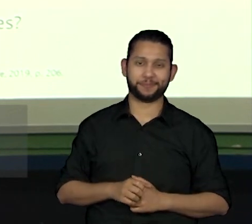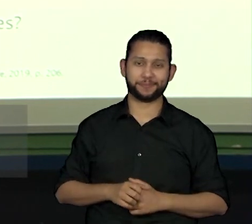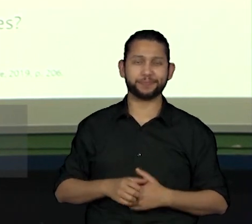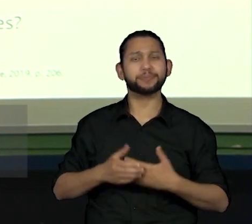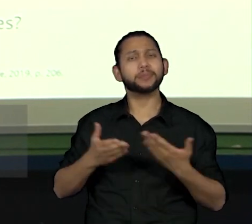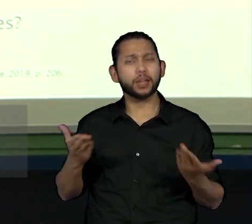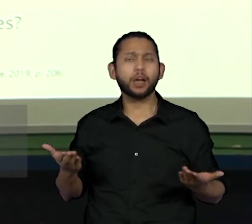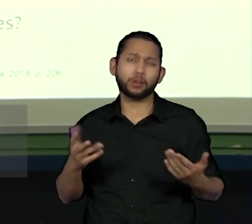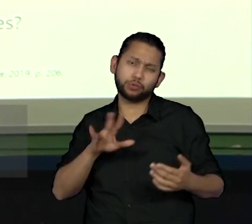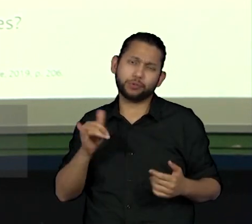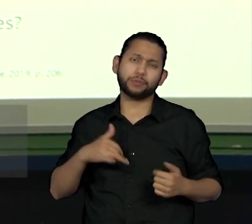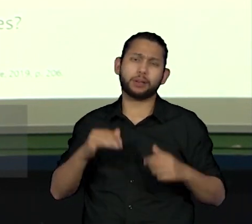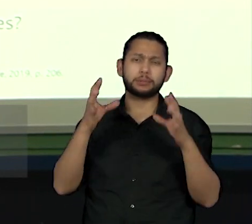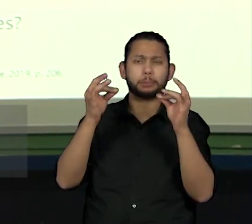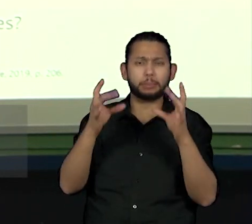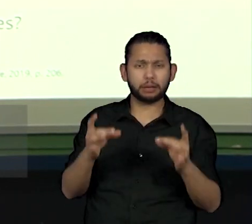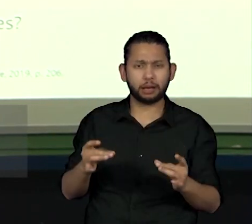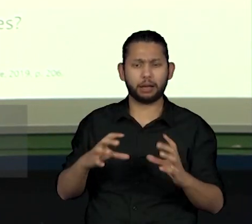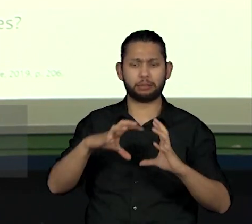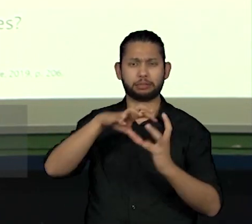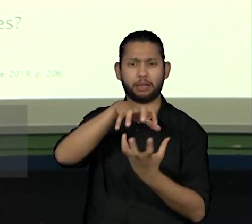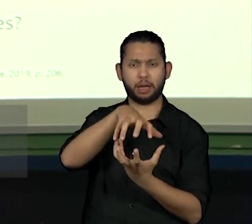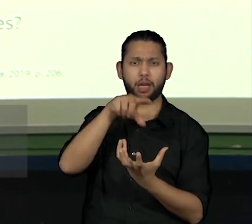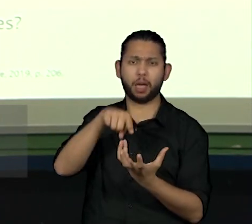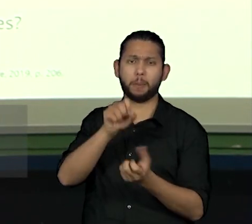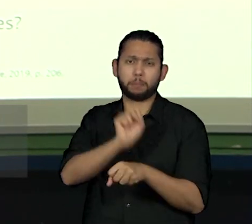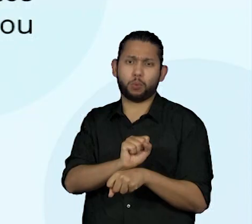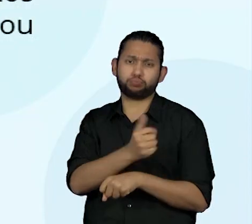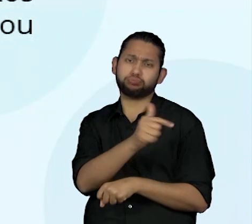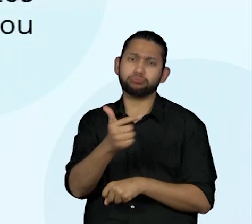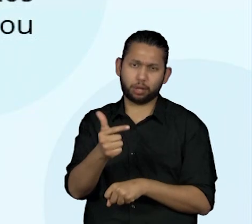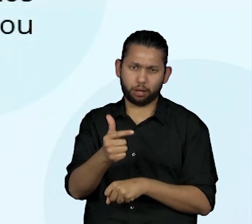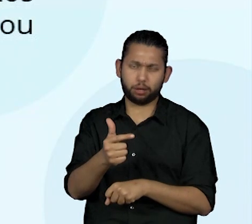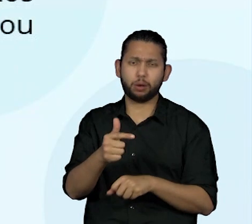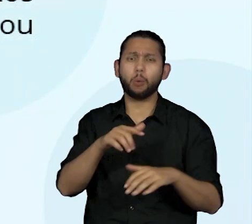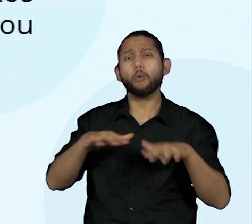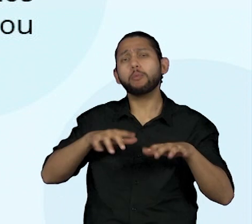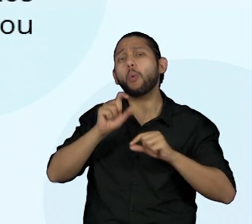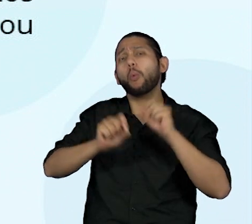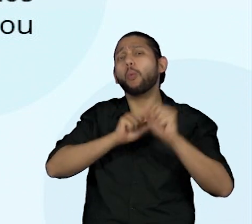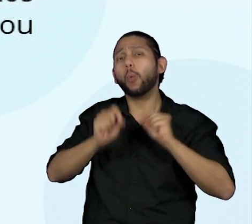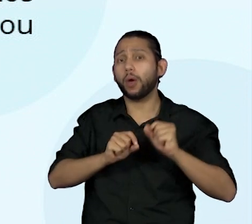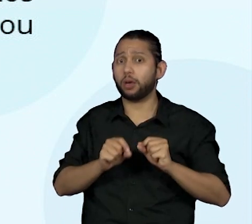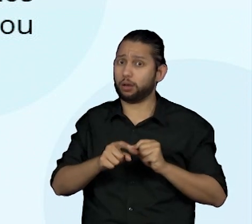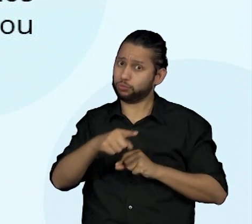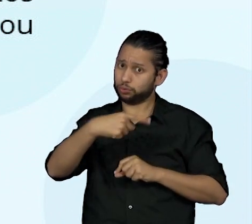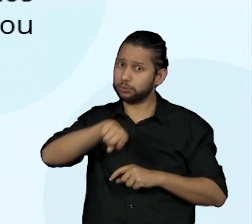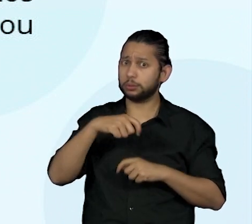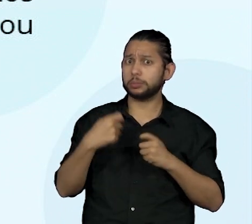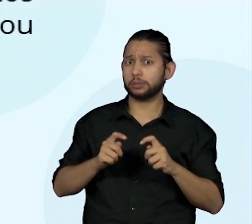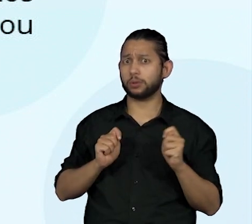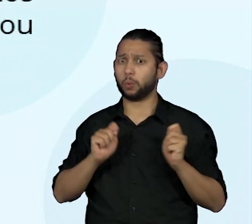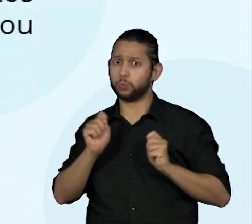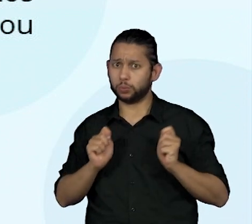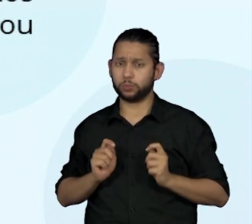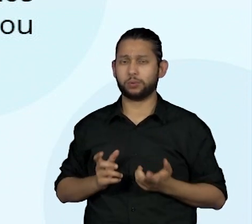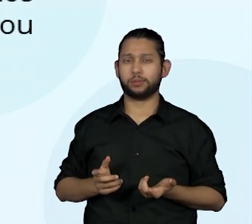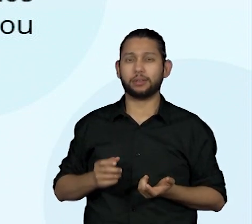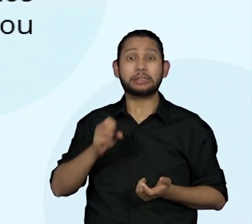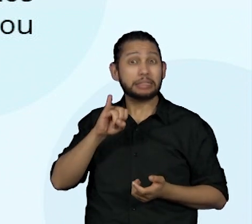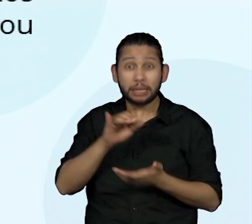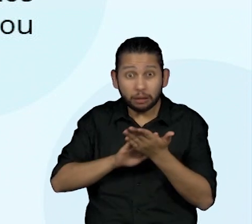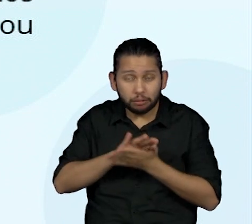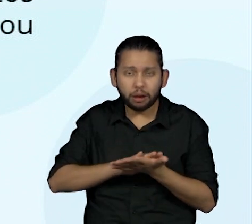explicar quais são esses movimentos, dar alguns exemplos. E se isso não for controlado, pode gerar desastres,